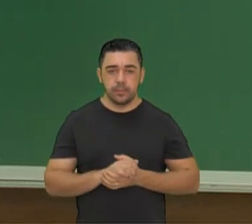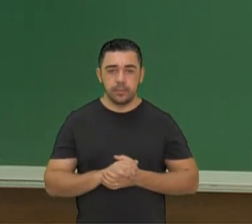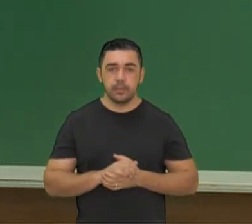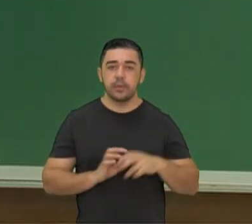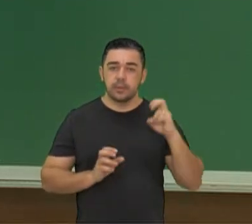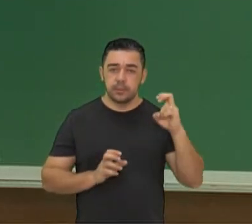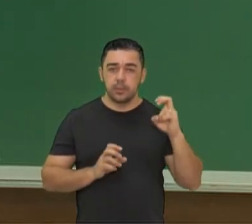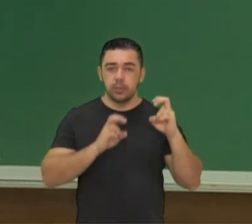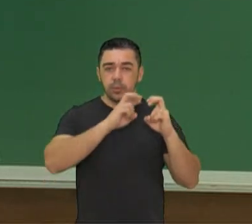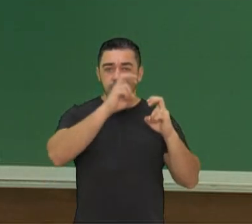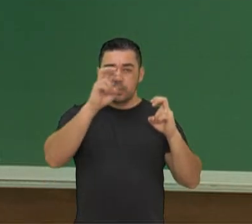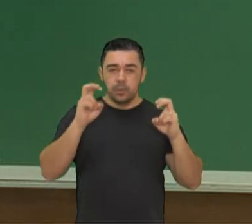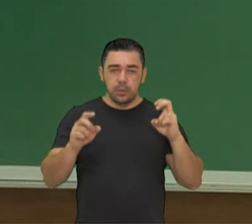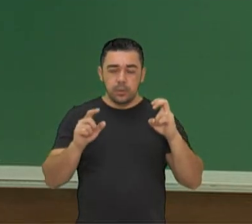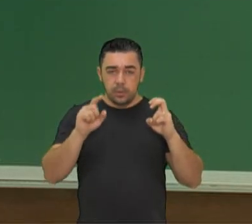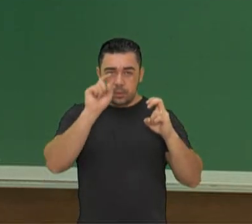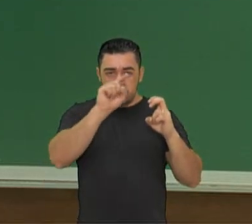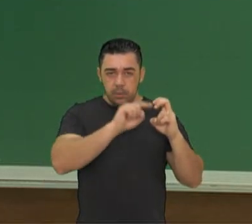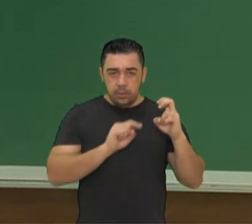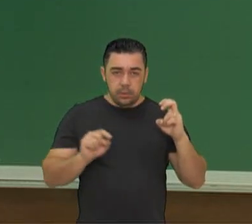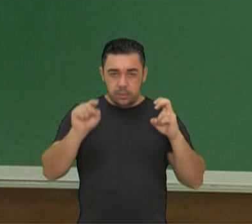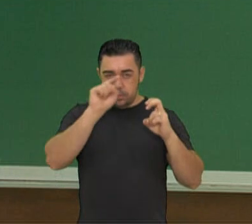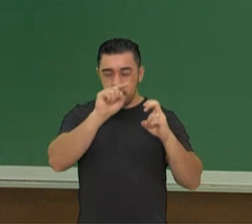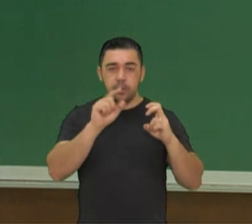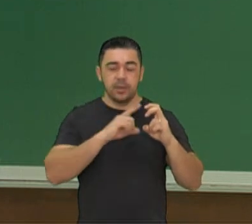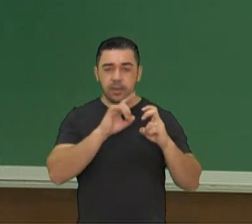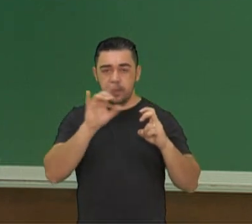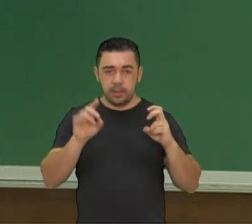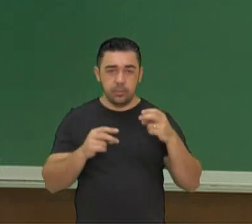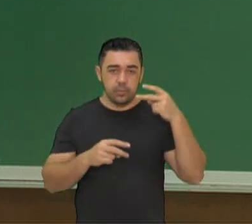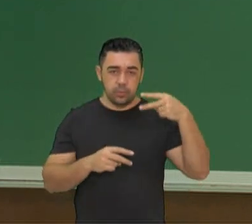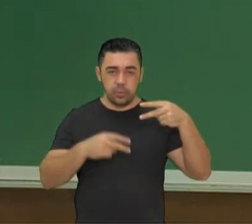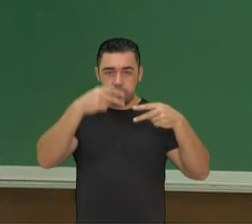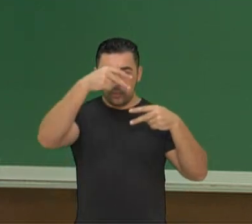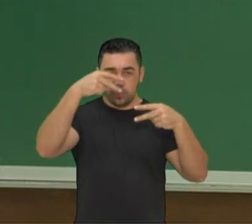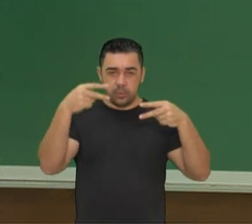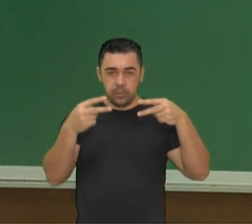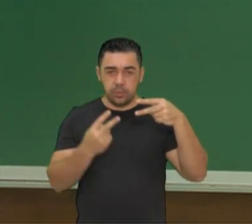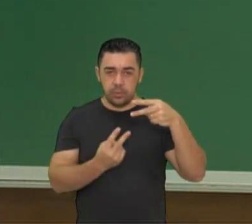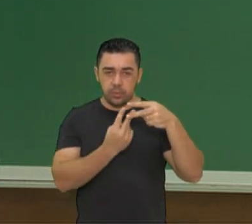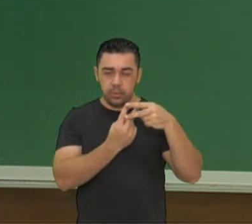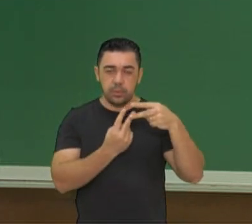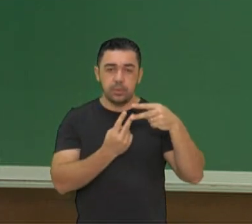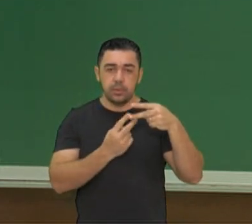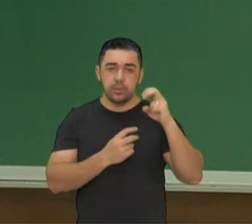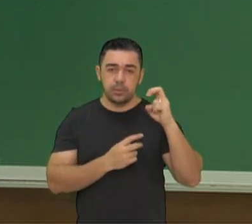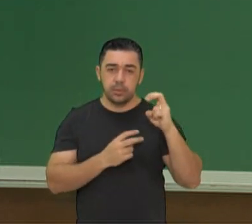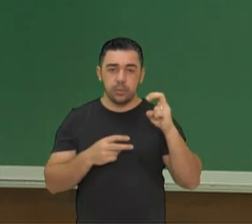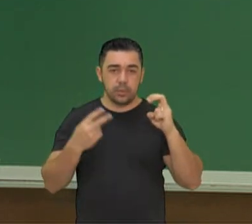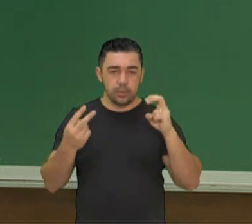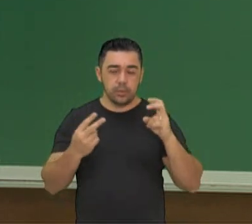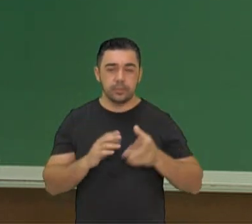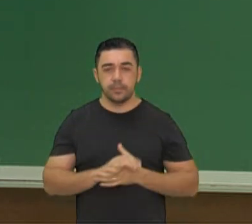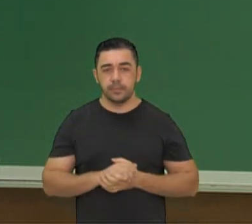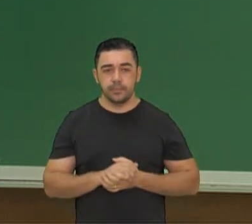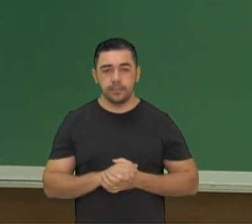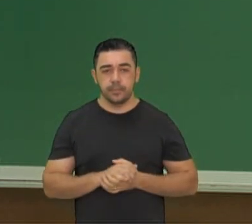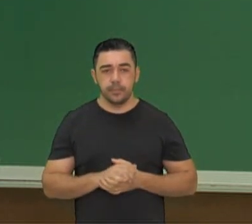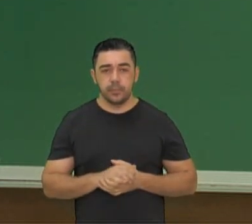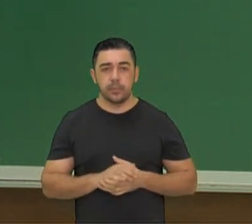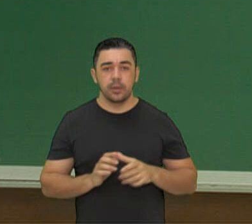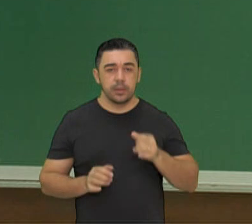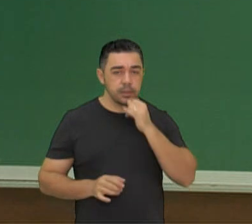5 vértices, cada vértice só gera 2 diagonais. 5 e 2. E do